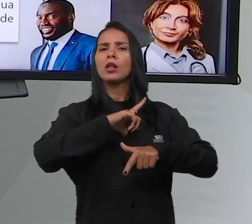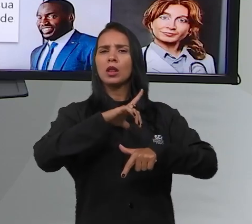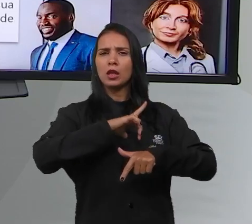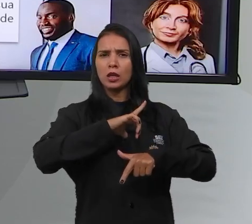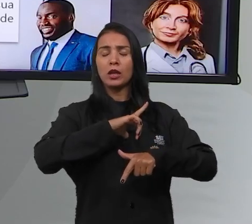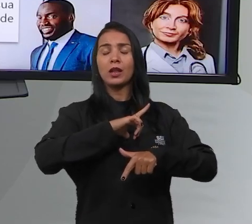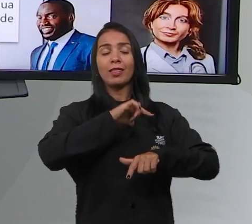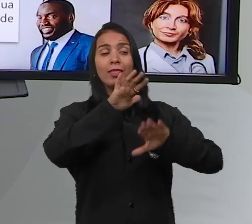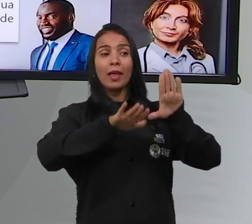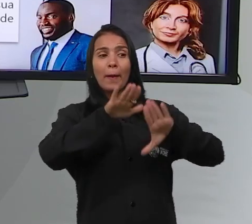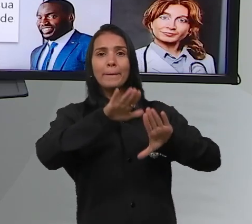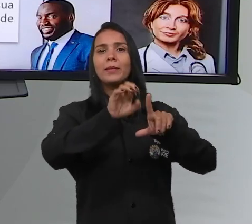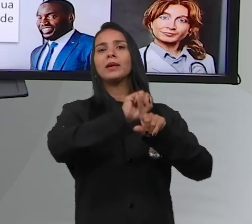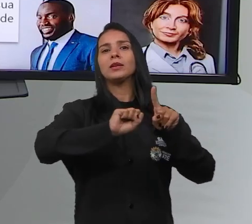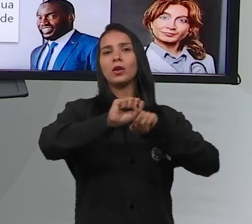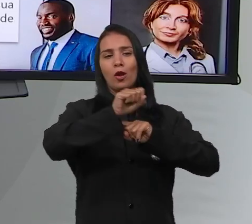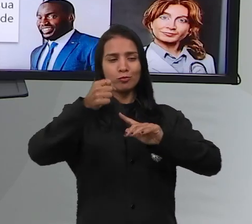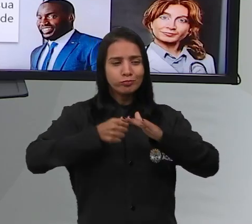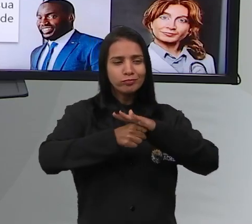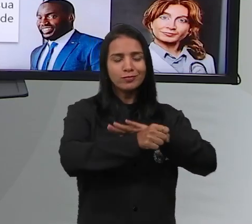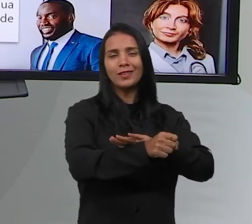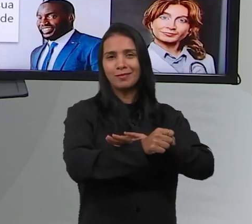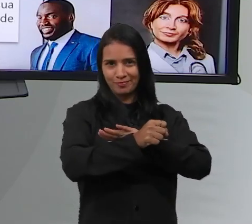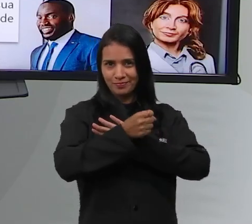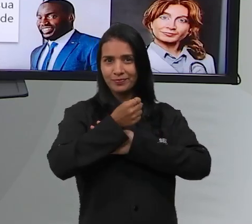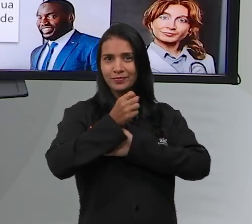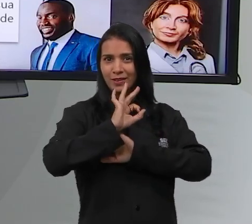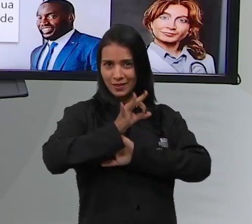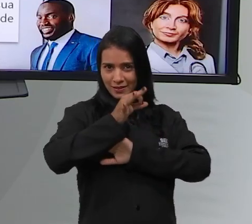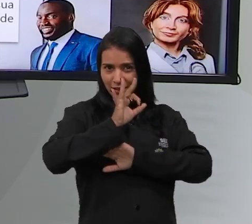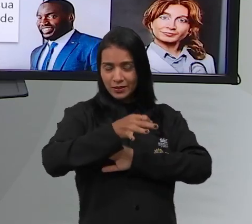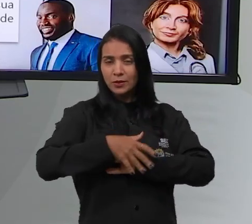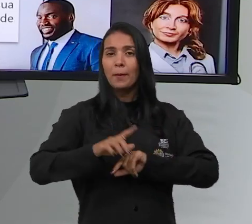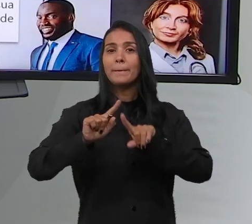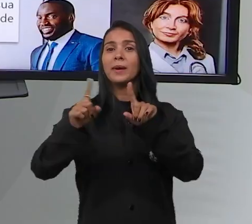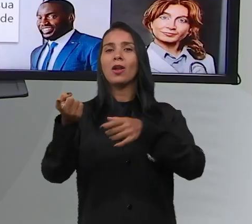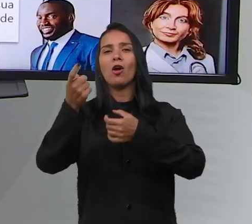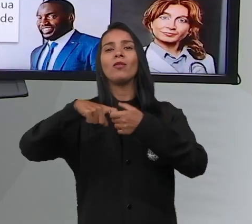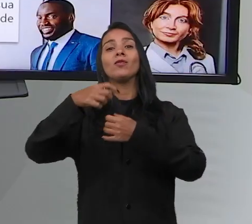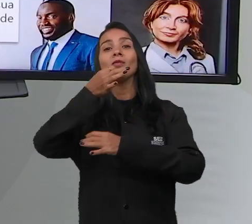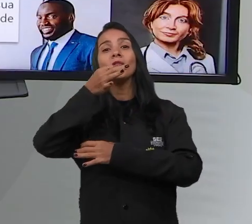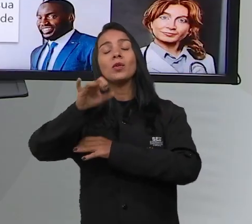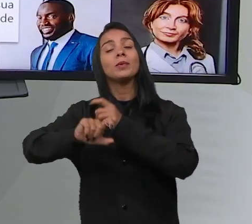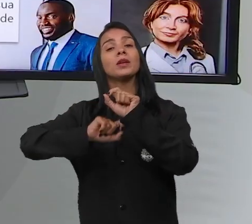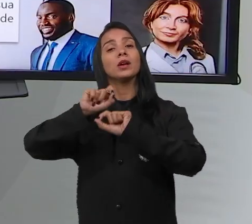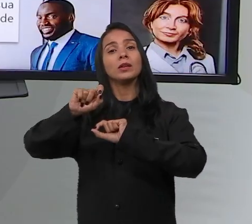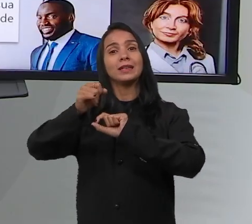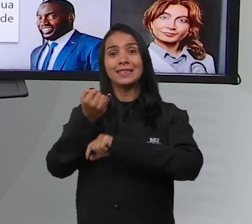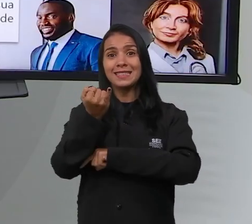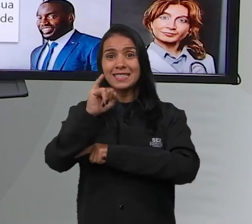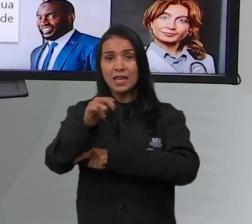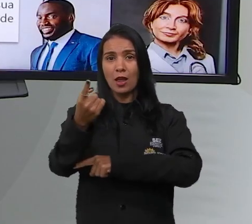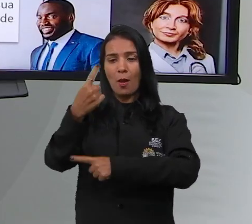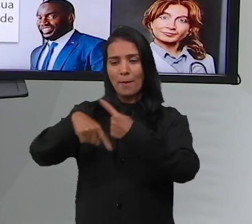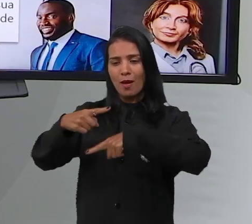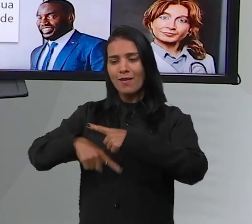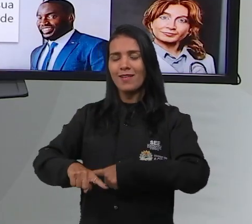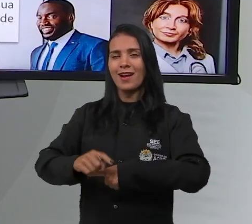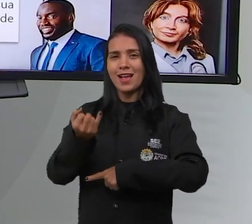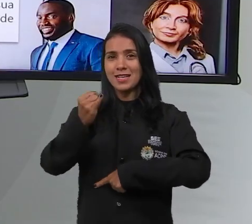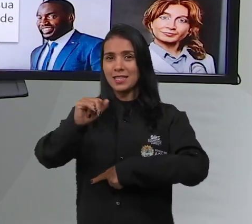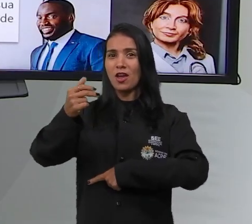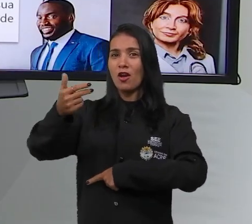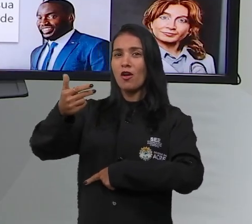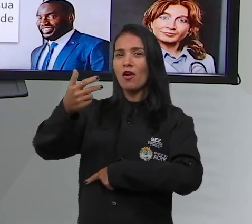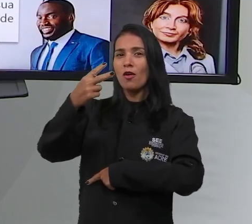de sociedade que nós estamos inseridos. Volto a comentar. Se nós retroagirmos no tempo, nós